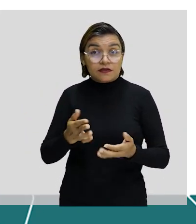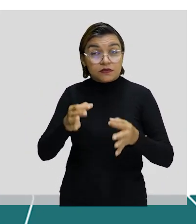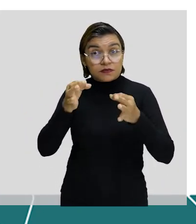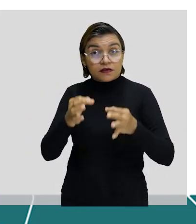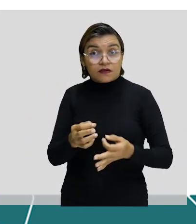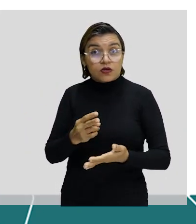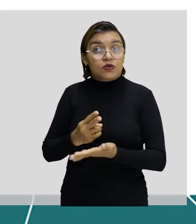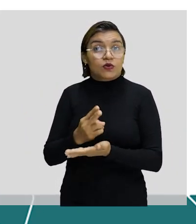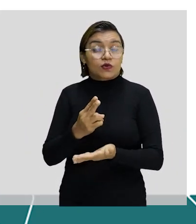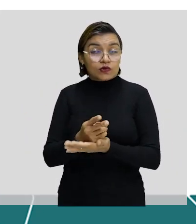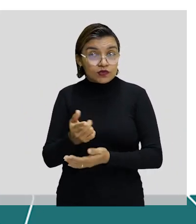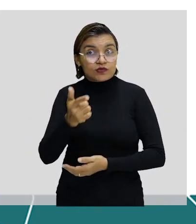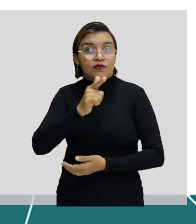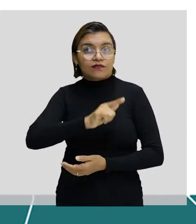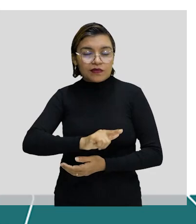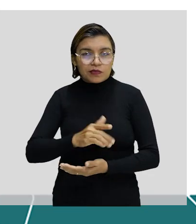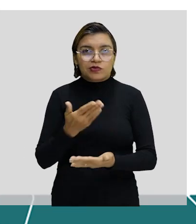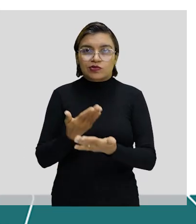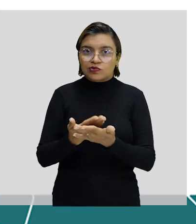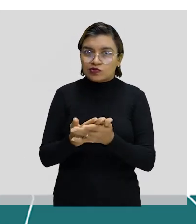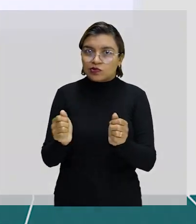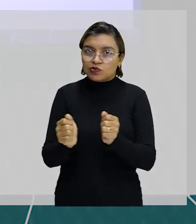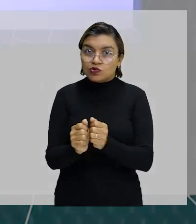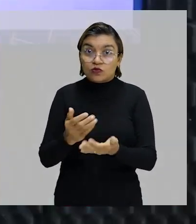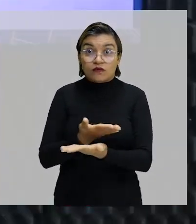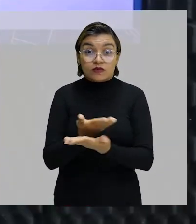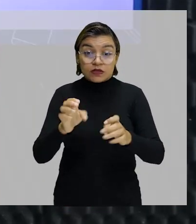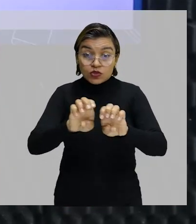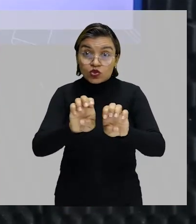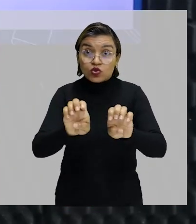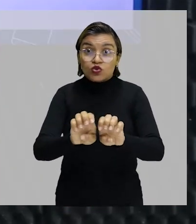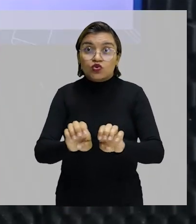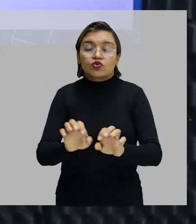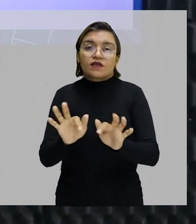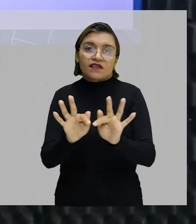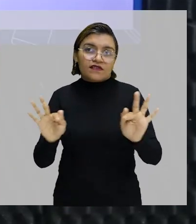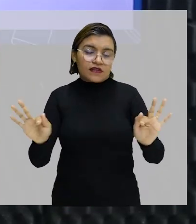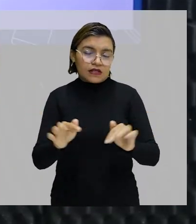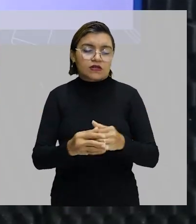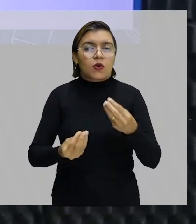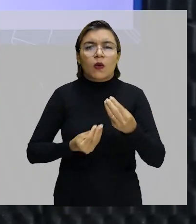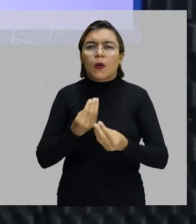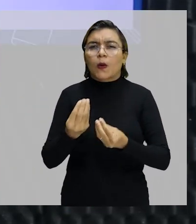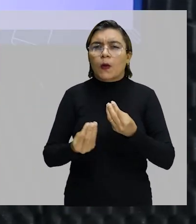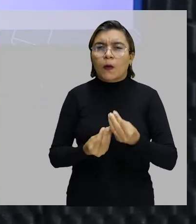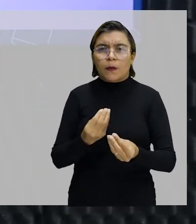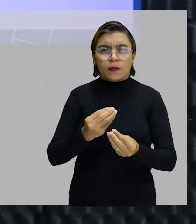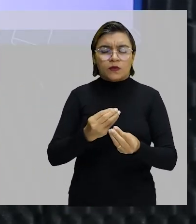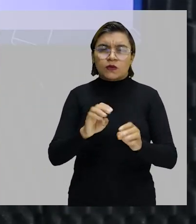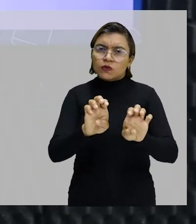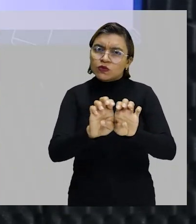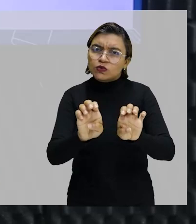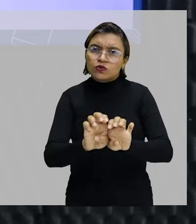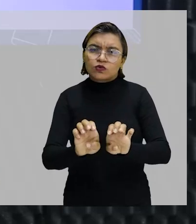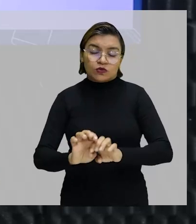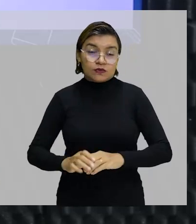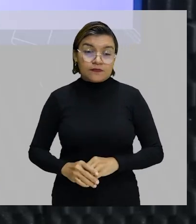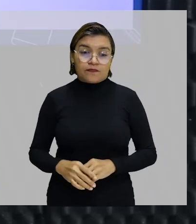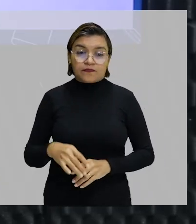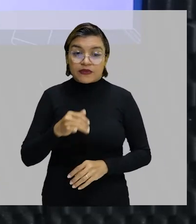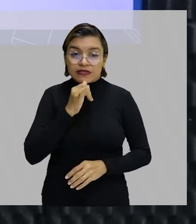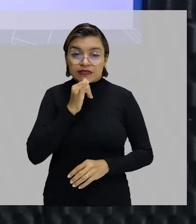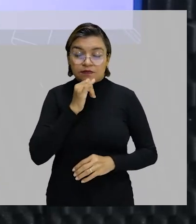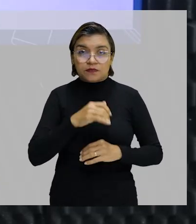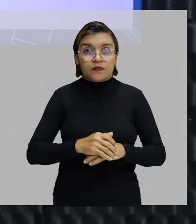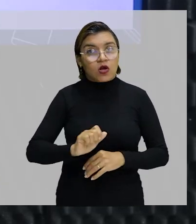De novo, trabalhando com vocês a questão da estrutura das frases. Como que nós montamos. É lógico que, a gente